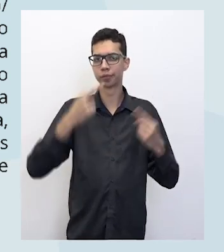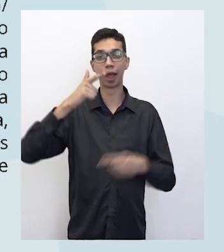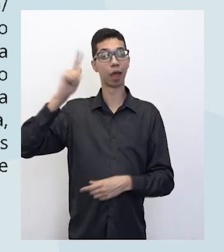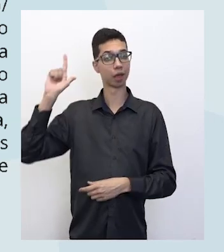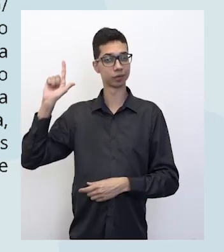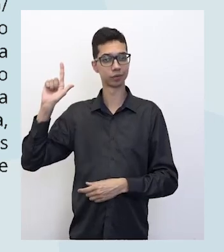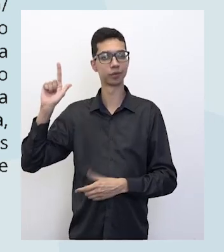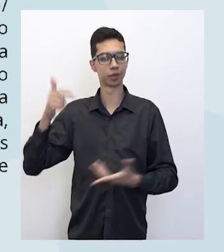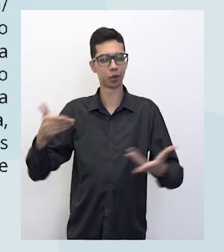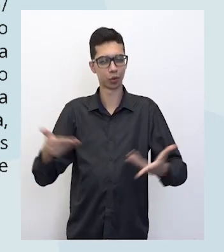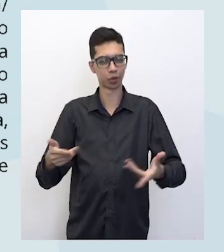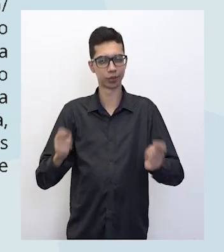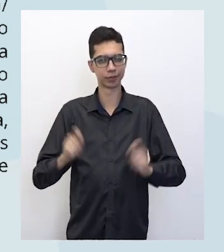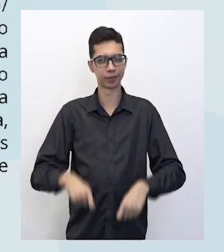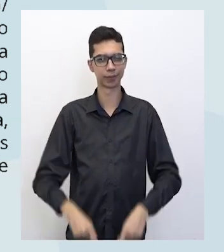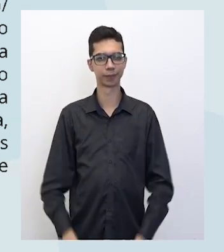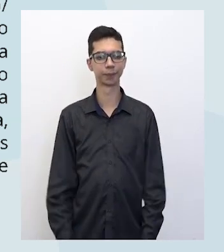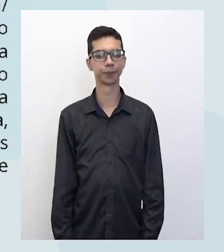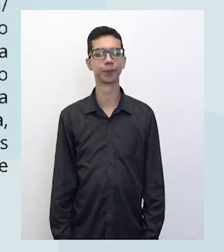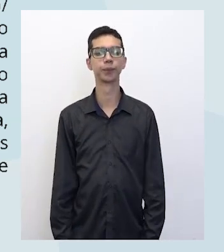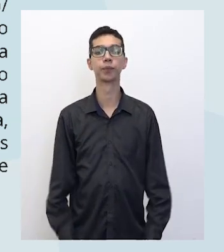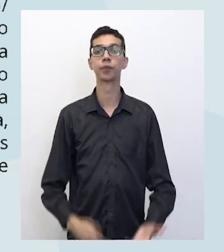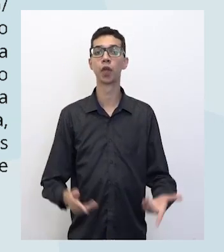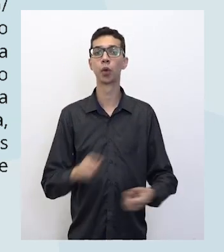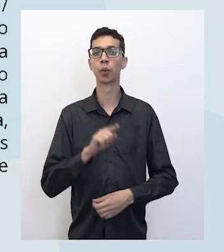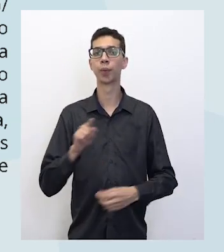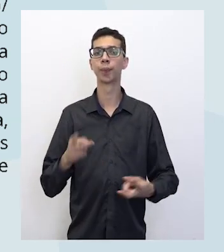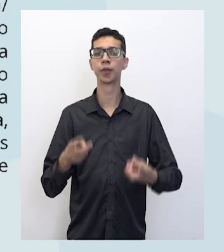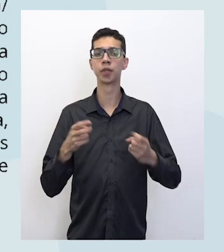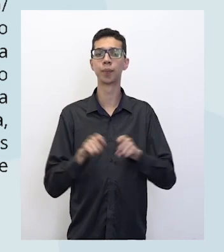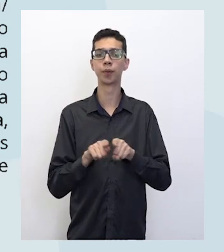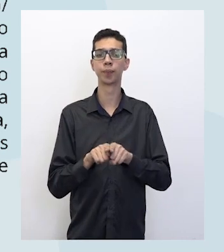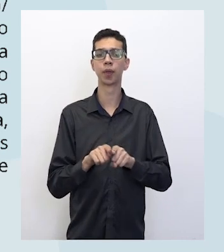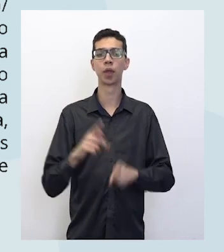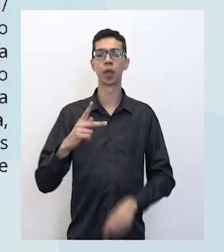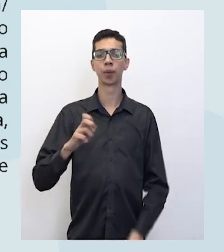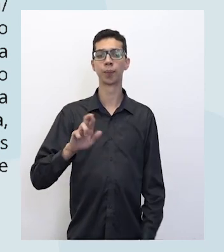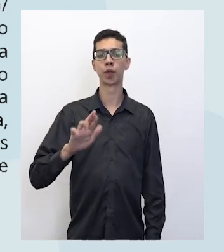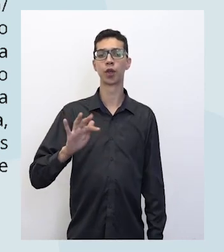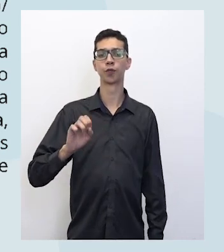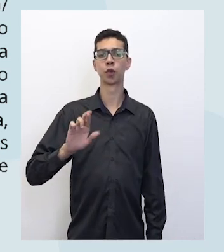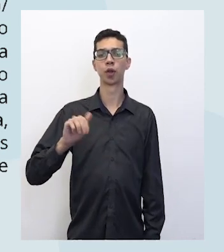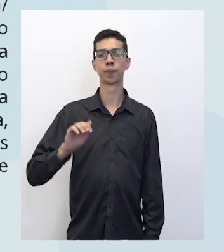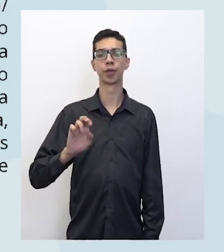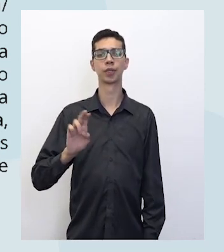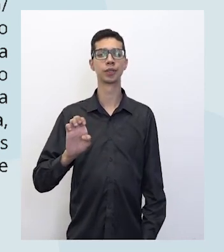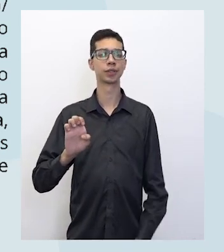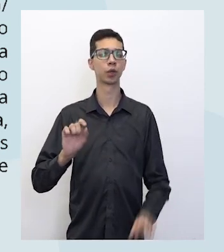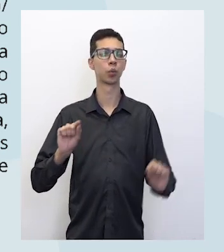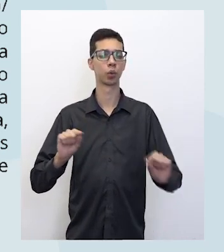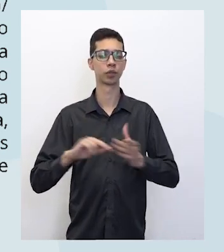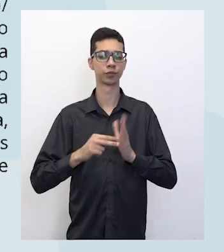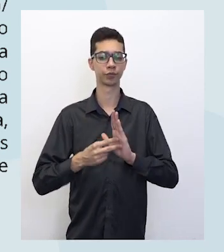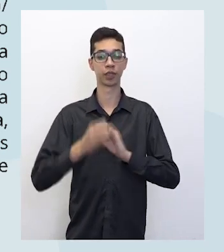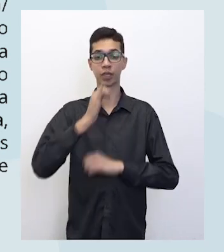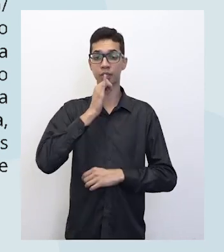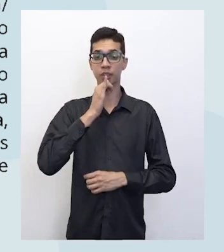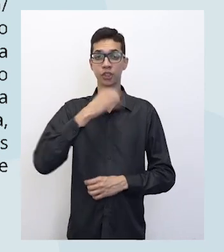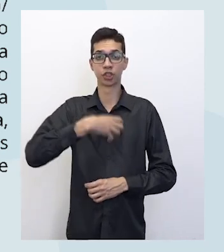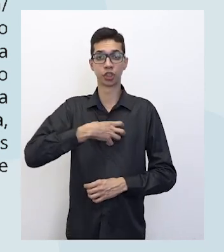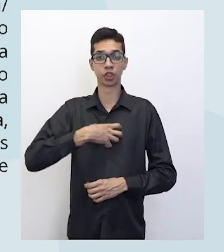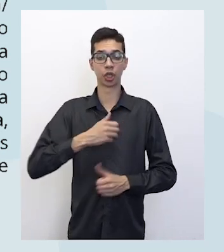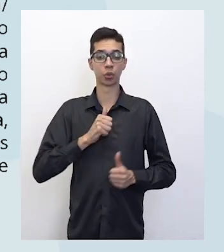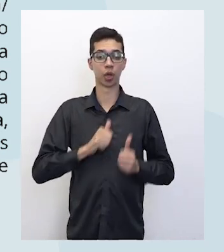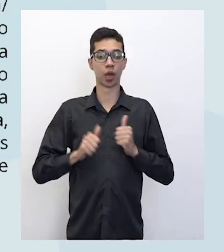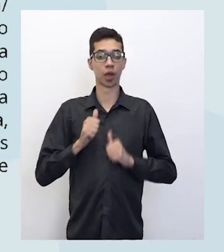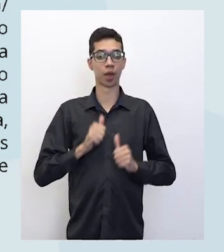Dentro das performances, gente, a gente vê que é um estilo em que o artista explora a total liberdade de gestos e movimentos,